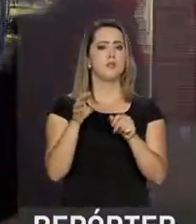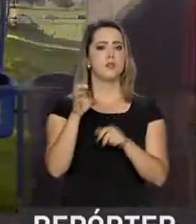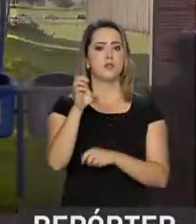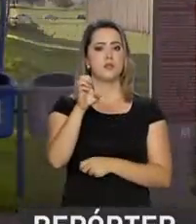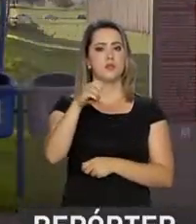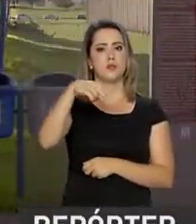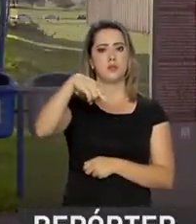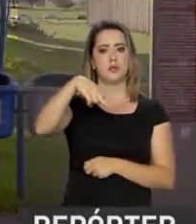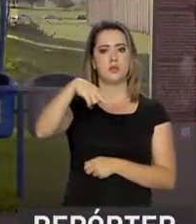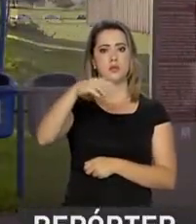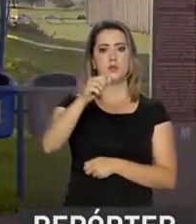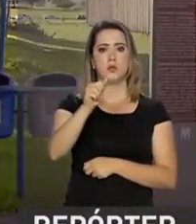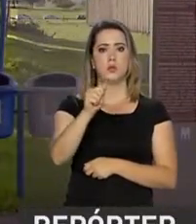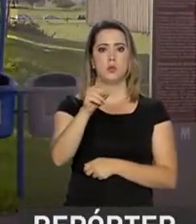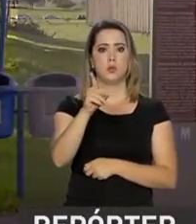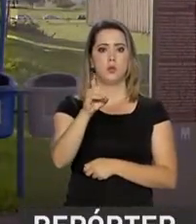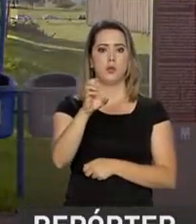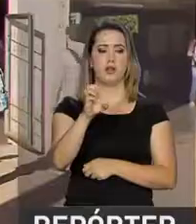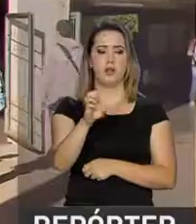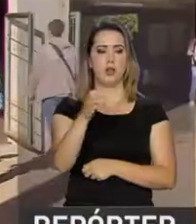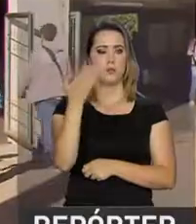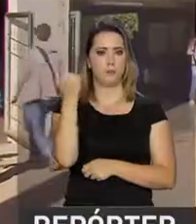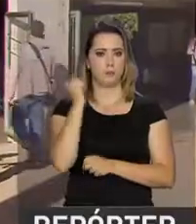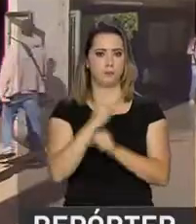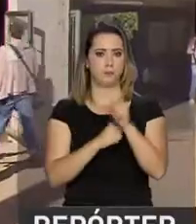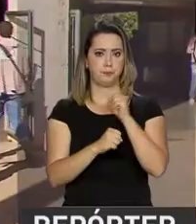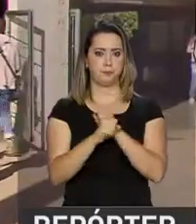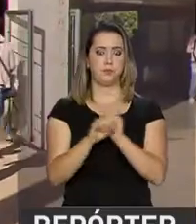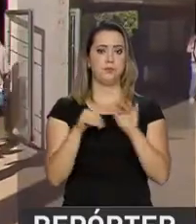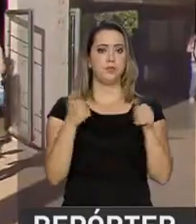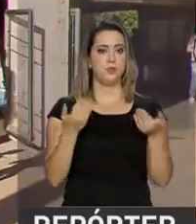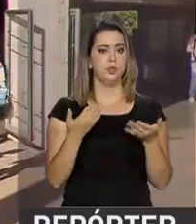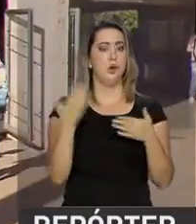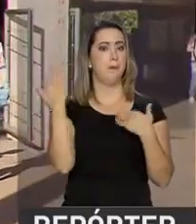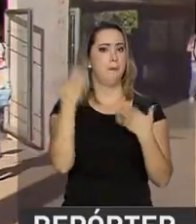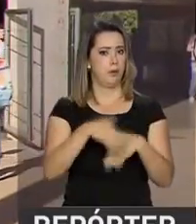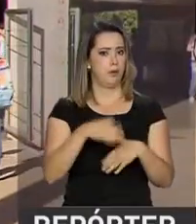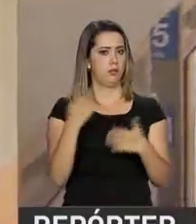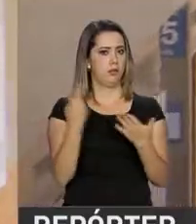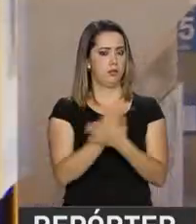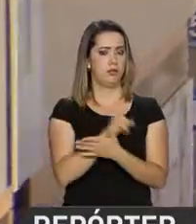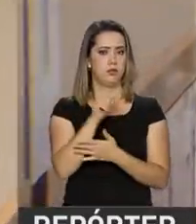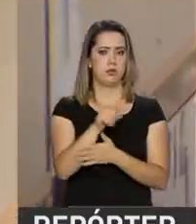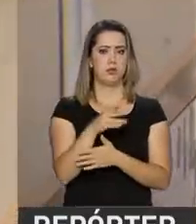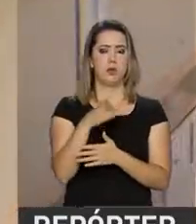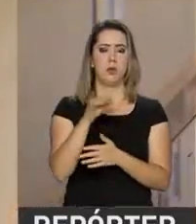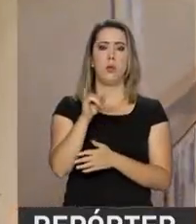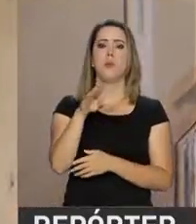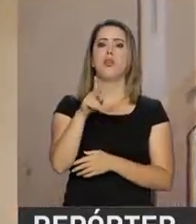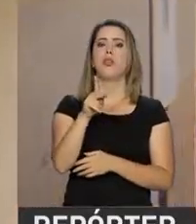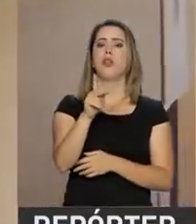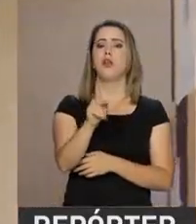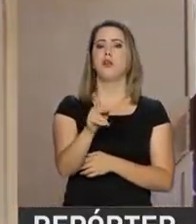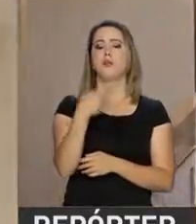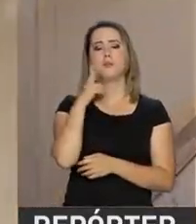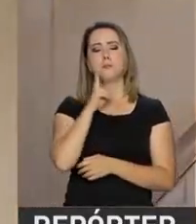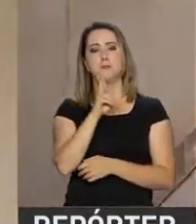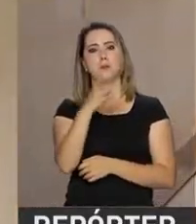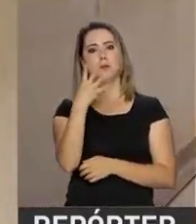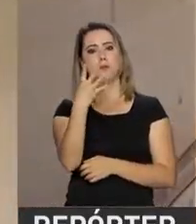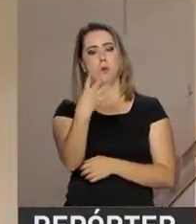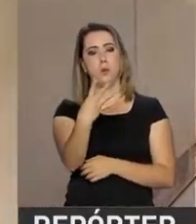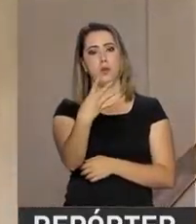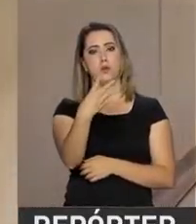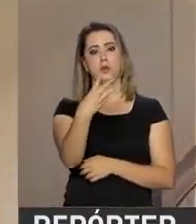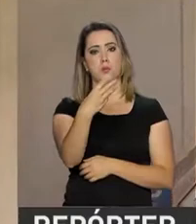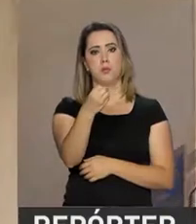de desempenho de estudantes no ano passado por meio do teste aplicado aos alunos o inep avaliou quatro mil e 300 cursos